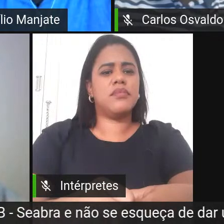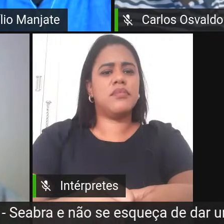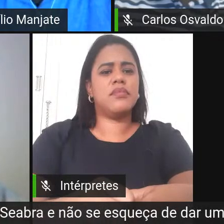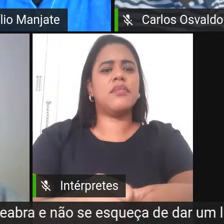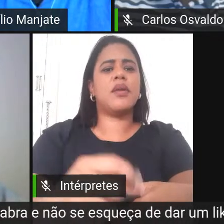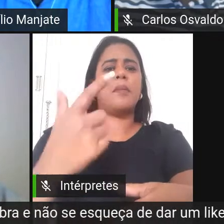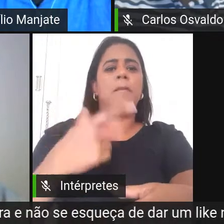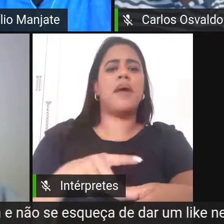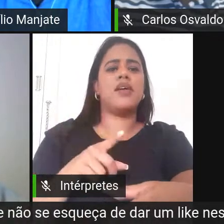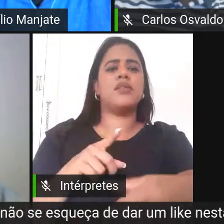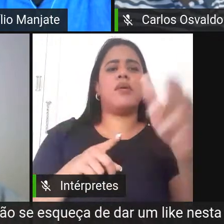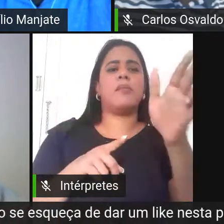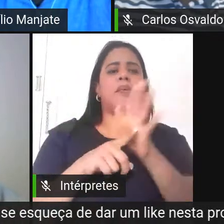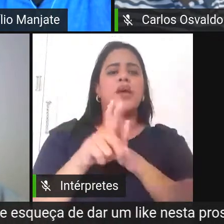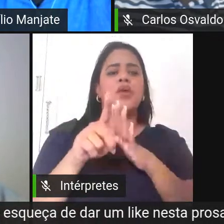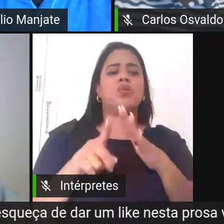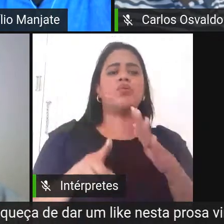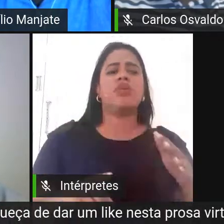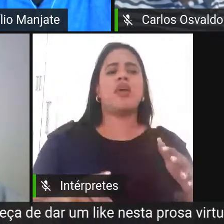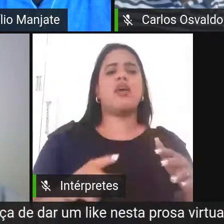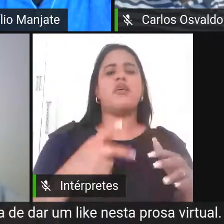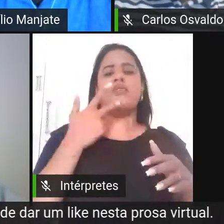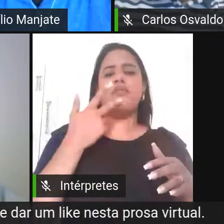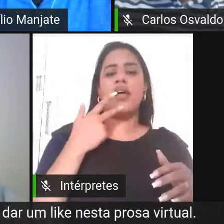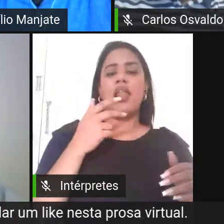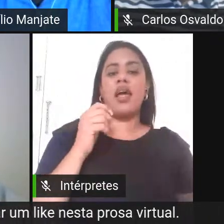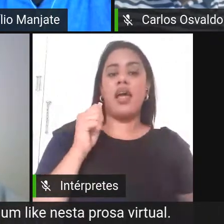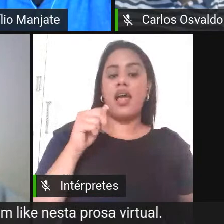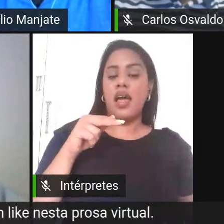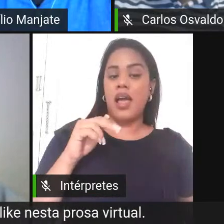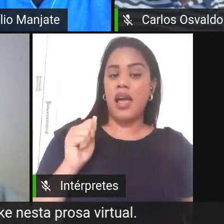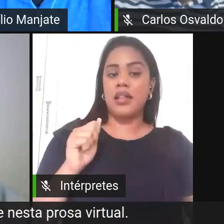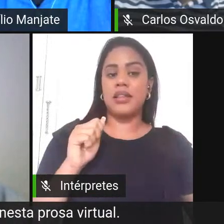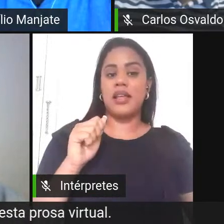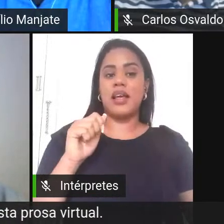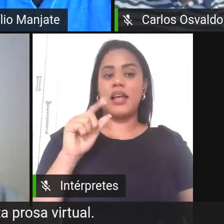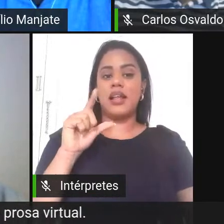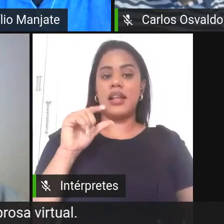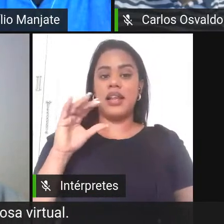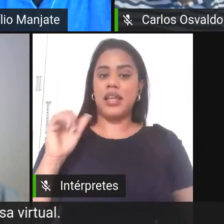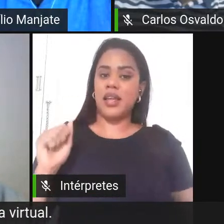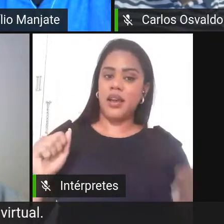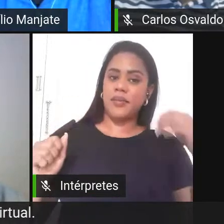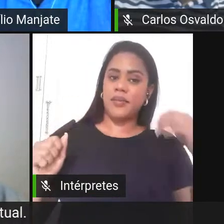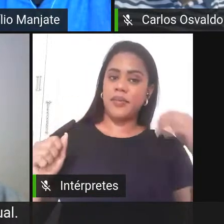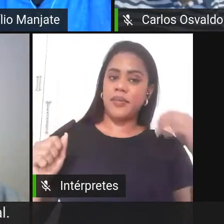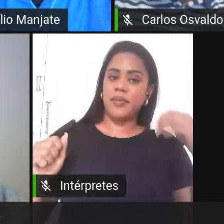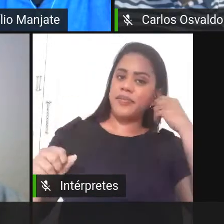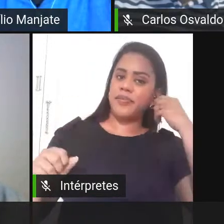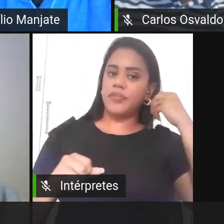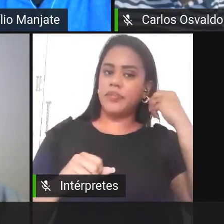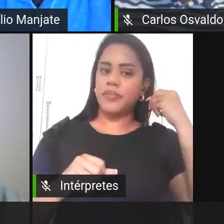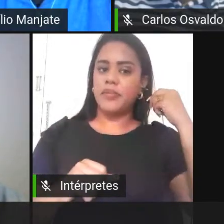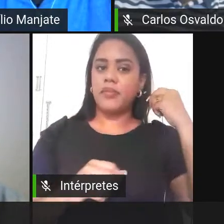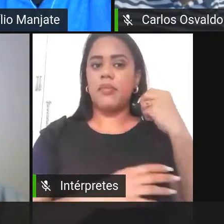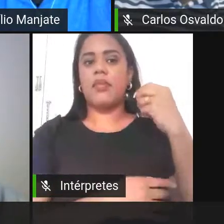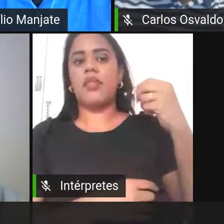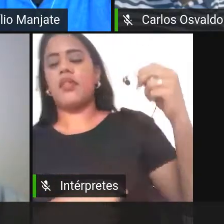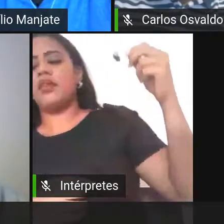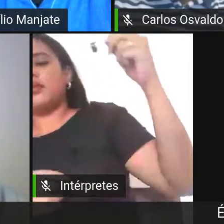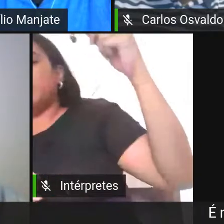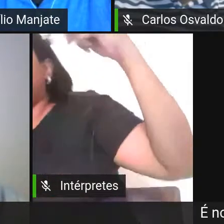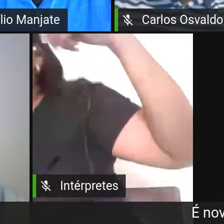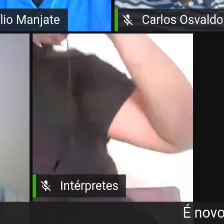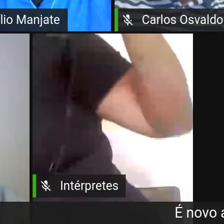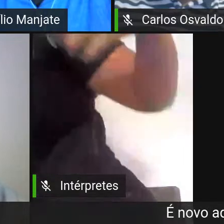Portela, que pergunta assim: gostaria que falassem mais da tensão entre o colonialismo e a expressão nacional na literatura,